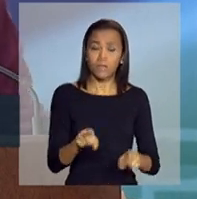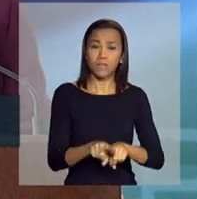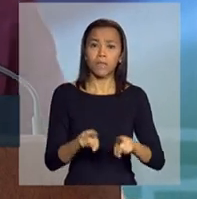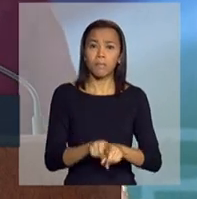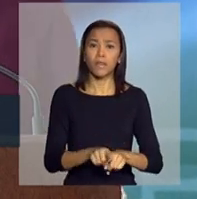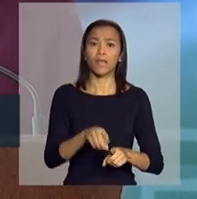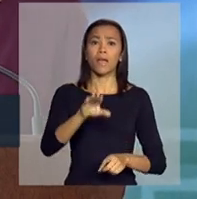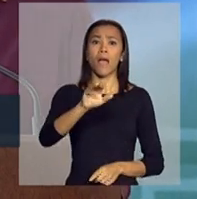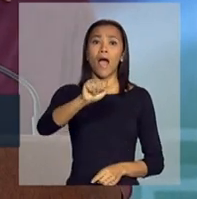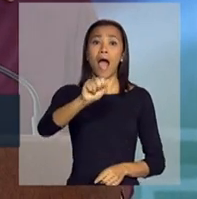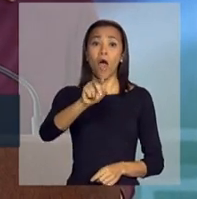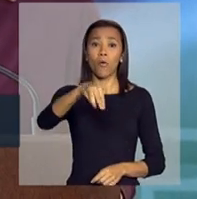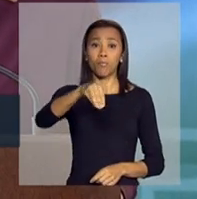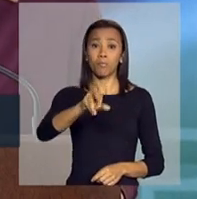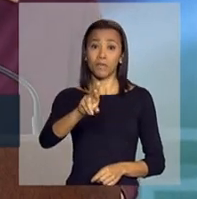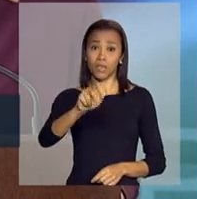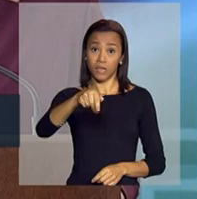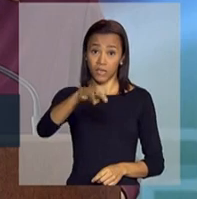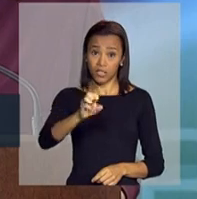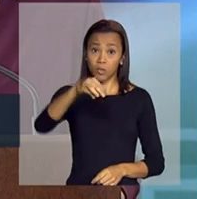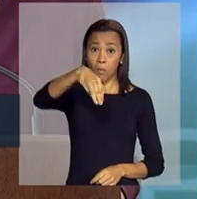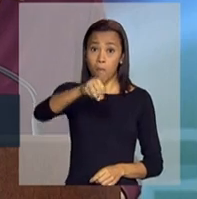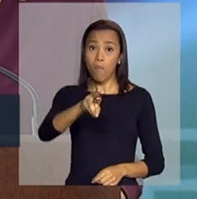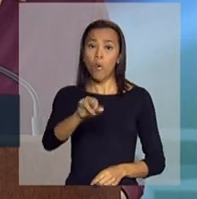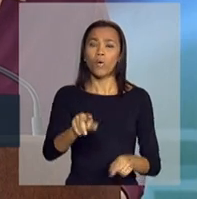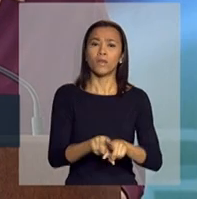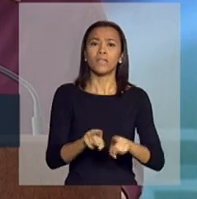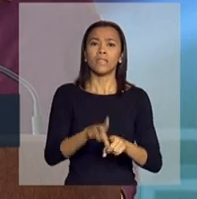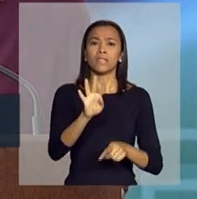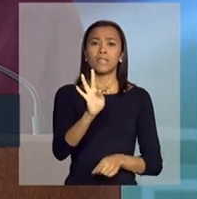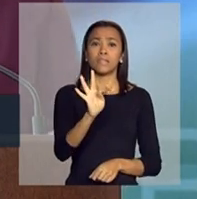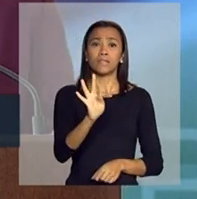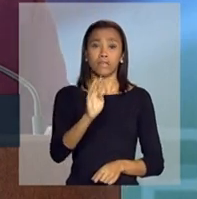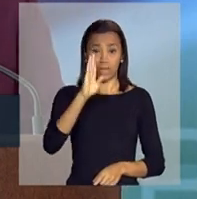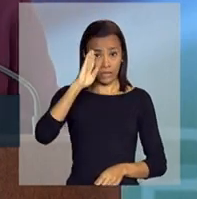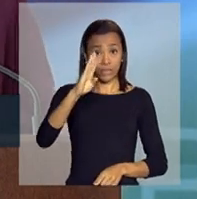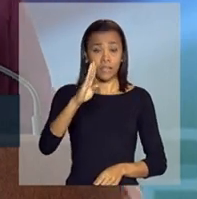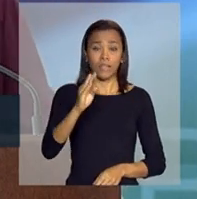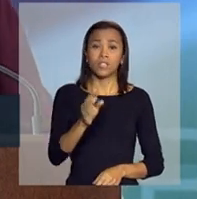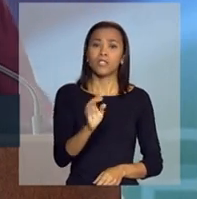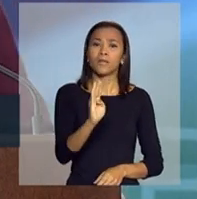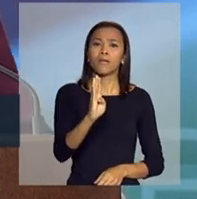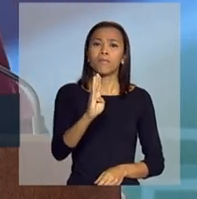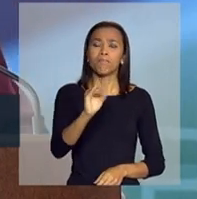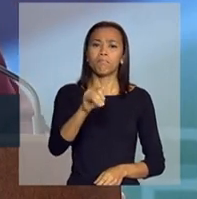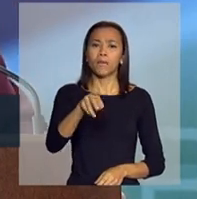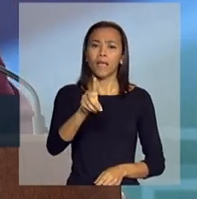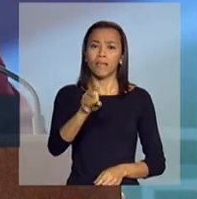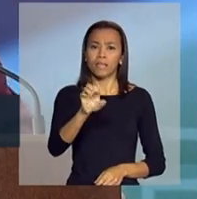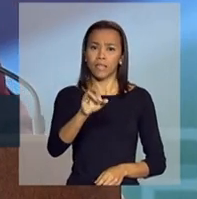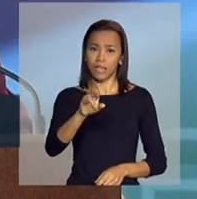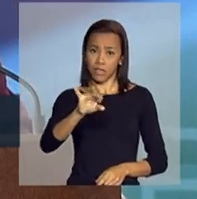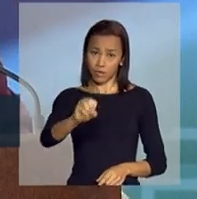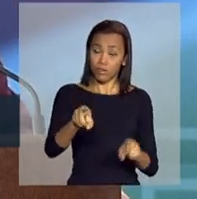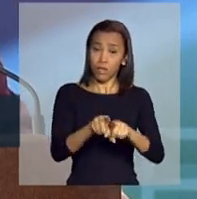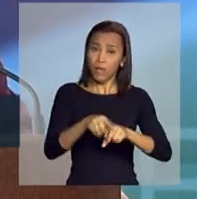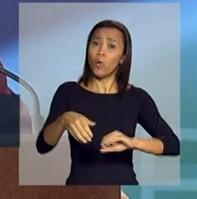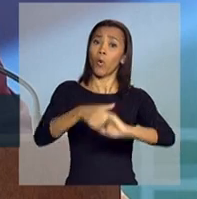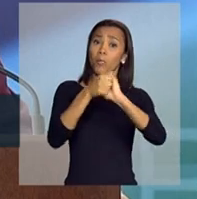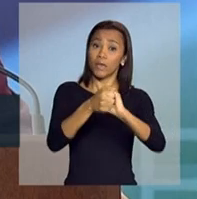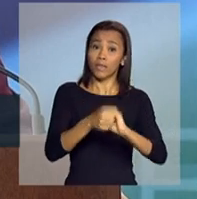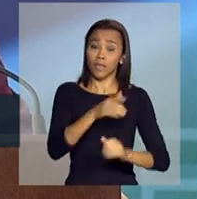Almirante de Esquadra Júlio Soares de Moura Neto, Tenente Brigadeiro do Ar Junite Saito. Cumprimentar os